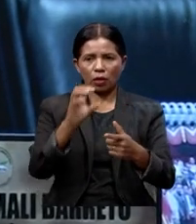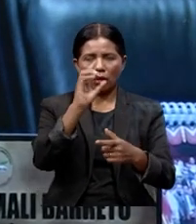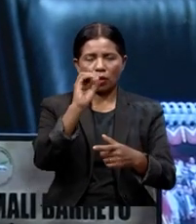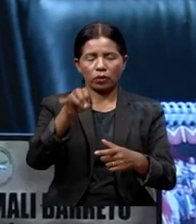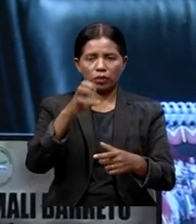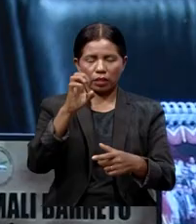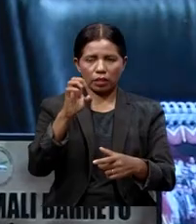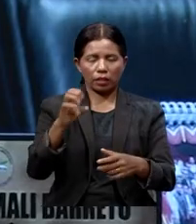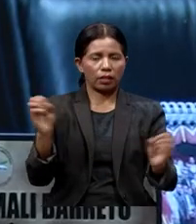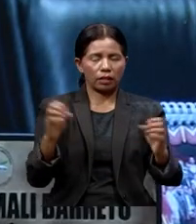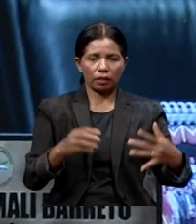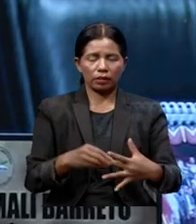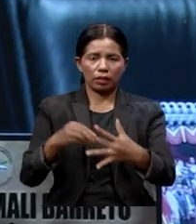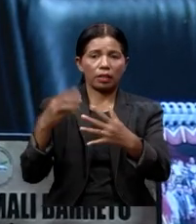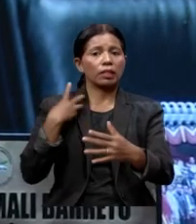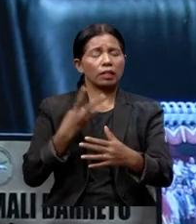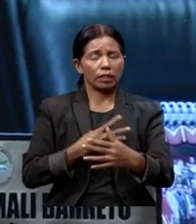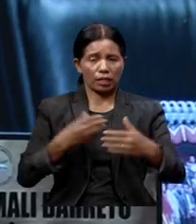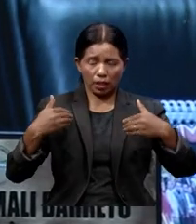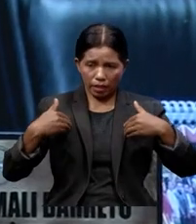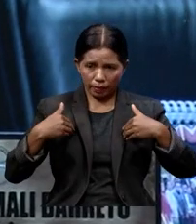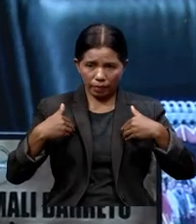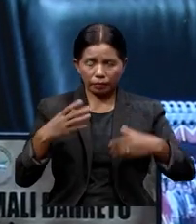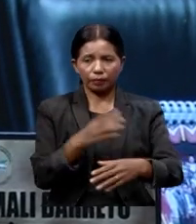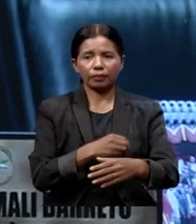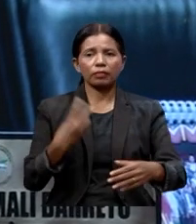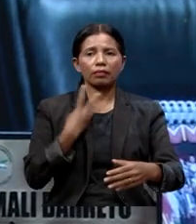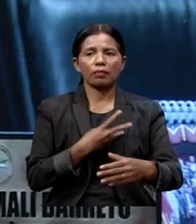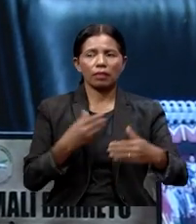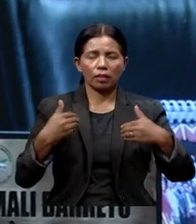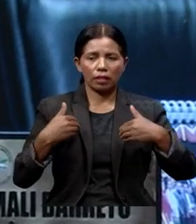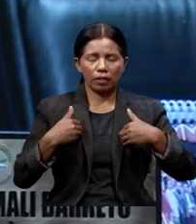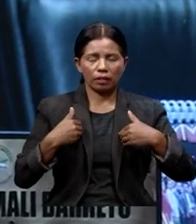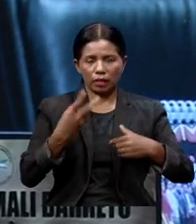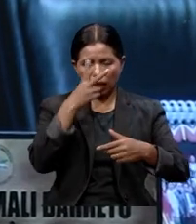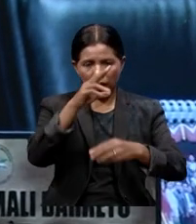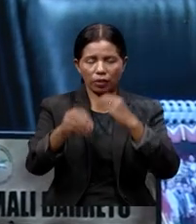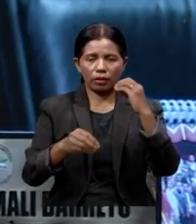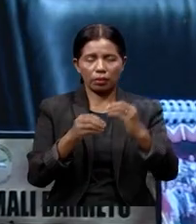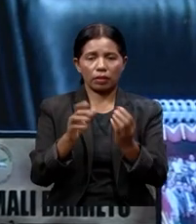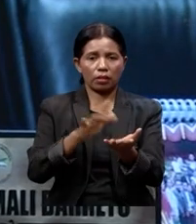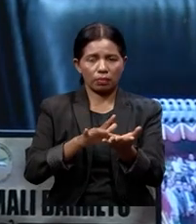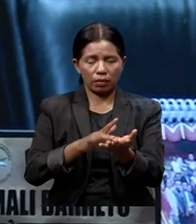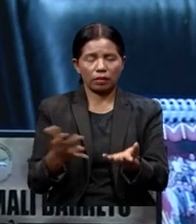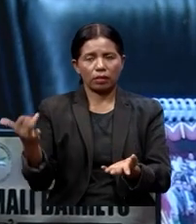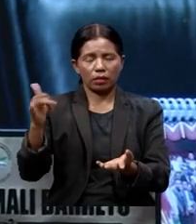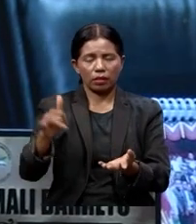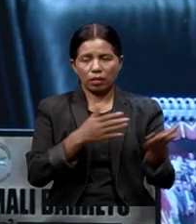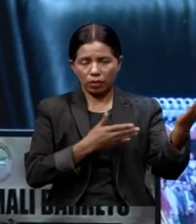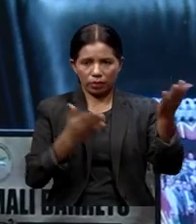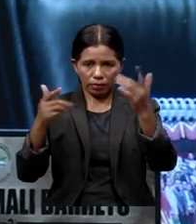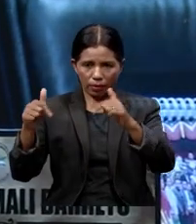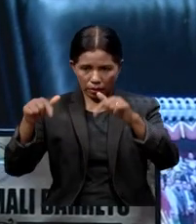único, nem bem, mas ita ir a, honune, para tu vele, ir a controlação, vai ir a medicamentos, nem bem, mas tá mamãe,